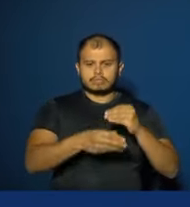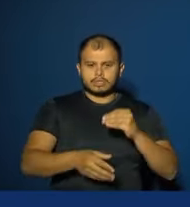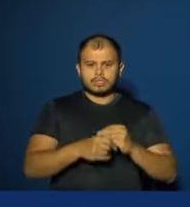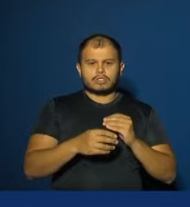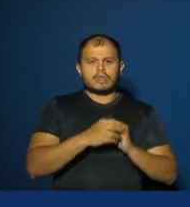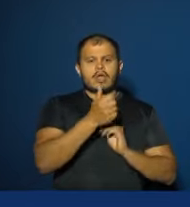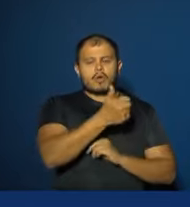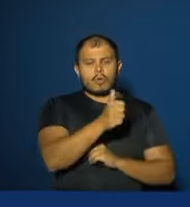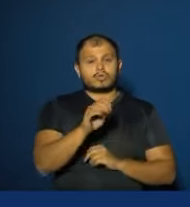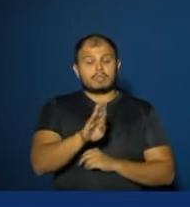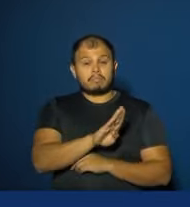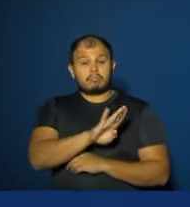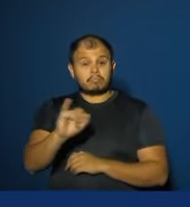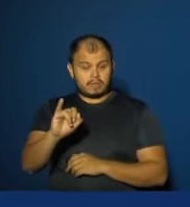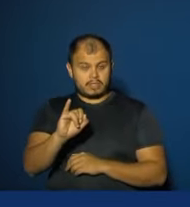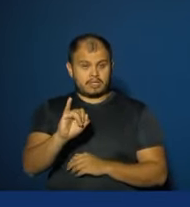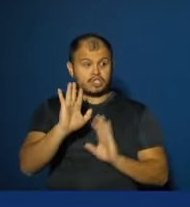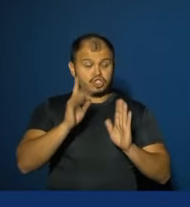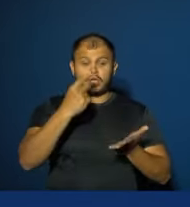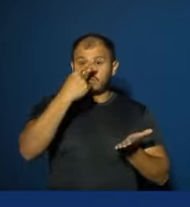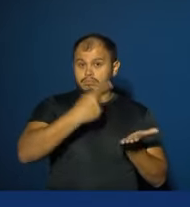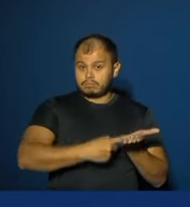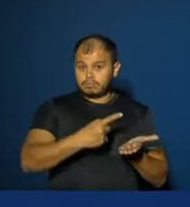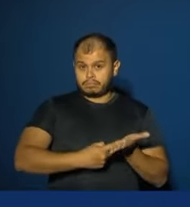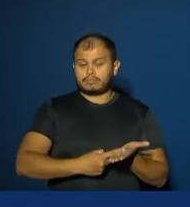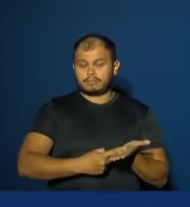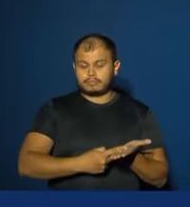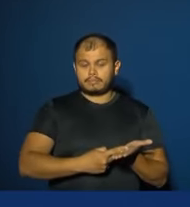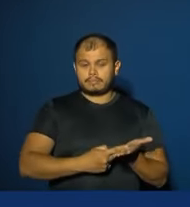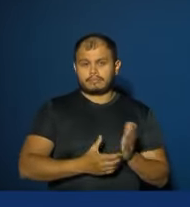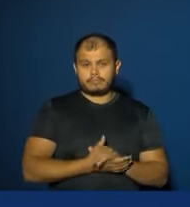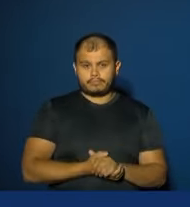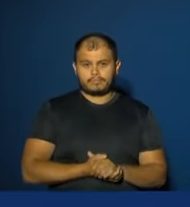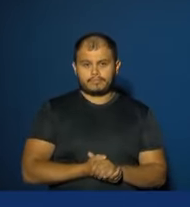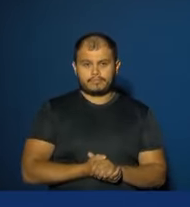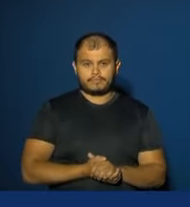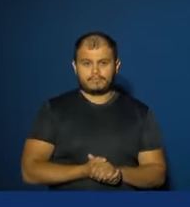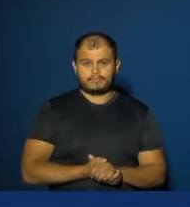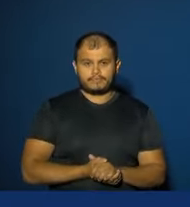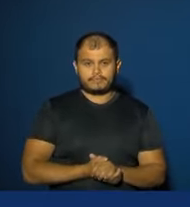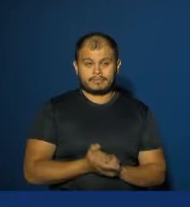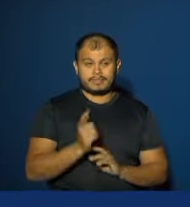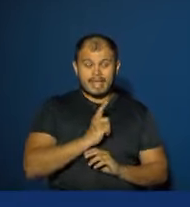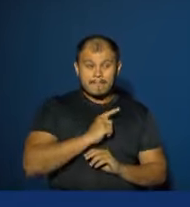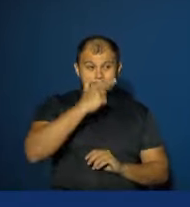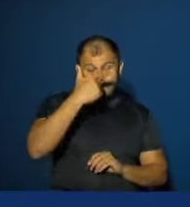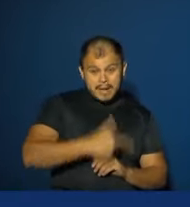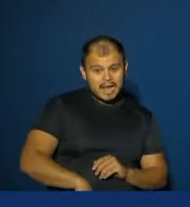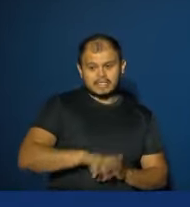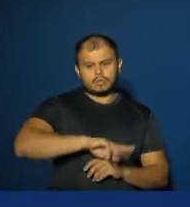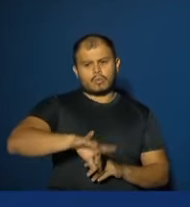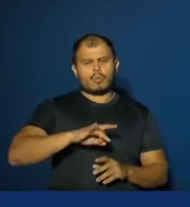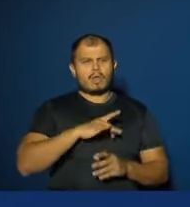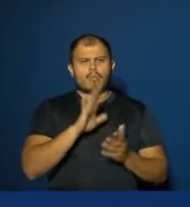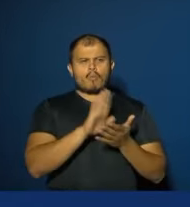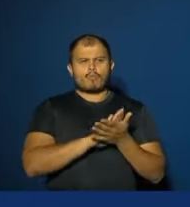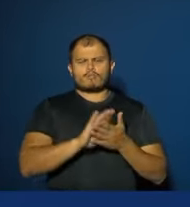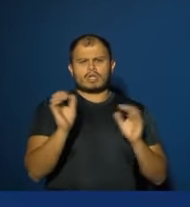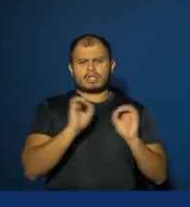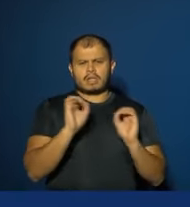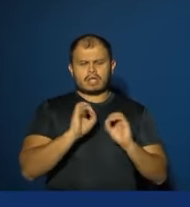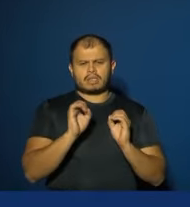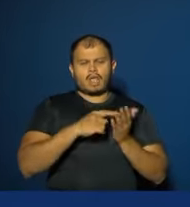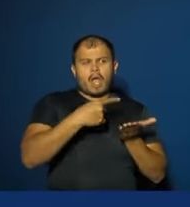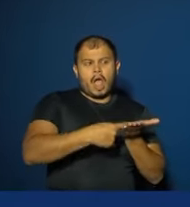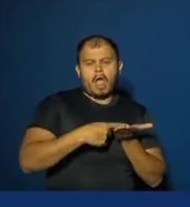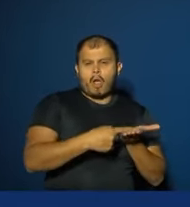de 11 bilhões de reais. Esse foi o acordo. O que foi colocado além disso não faz parte do acordo e,